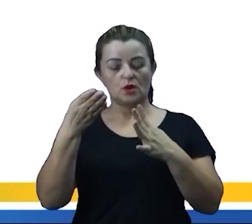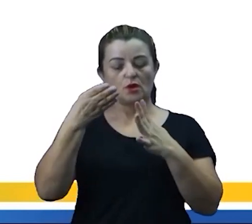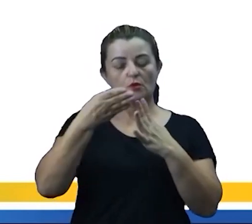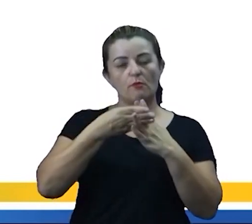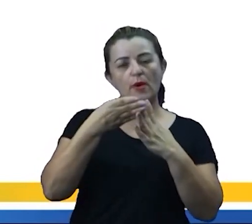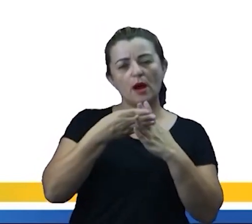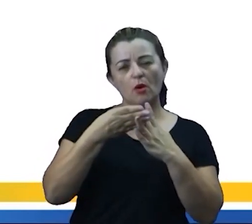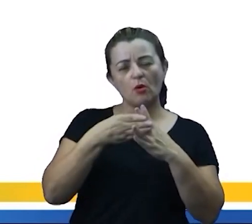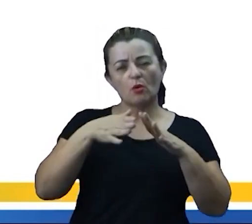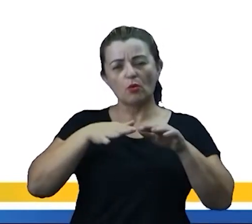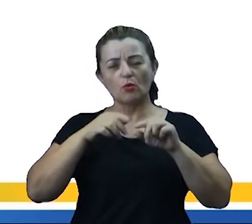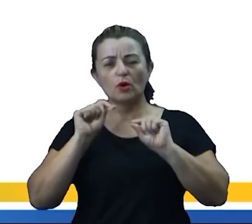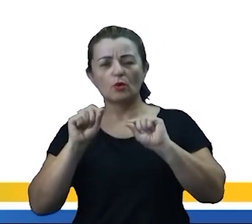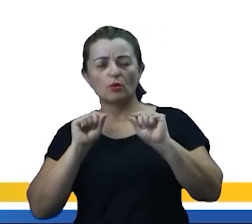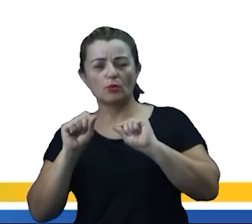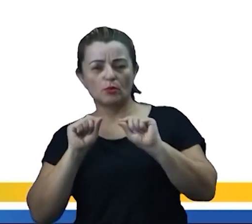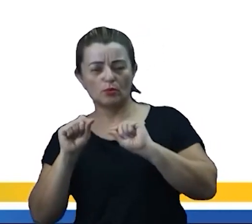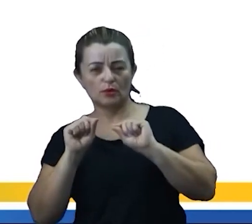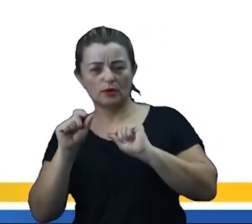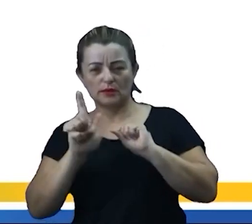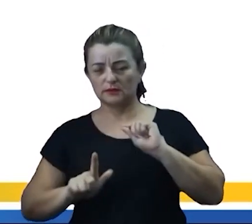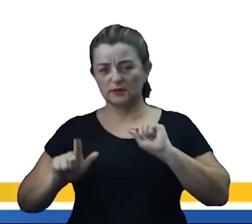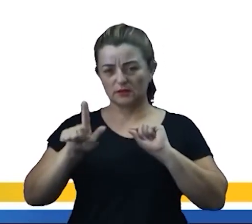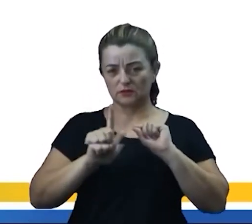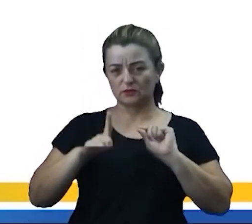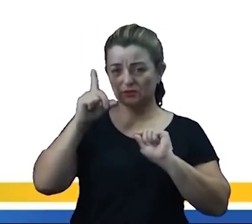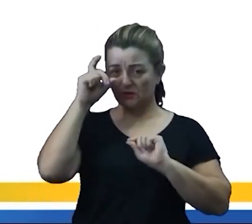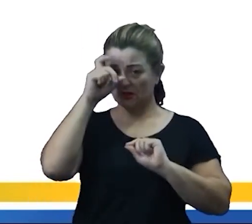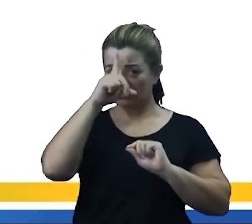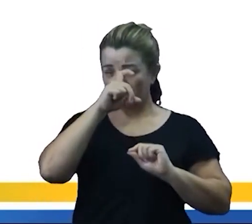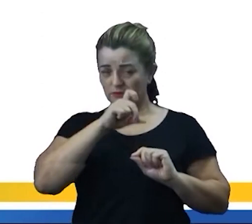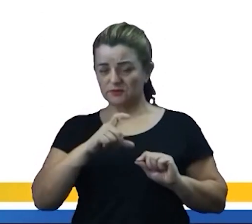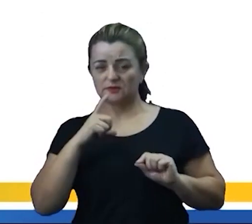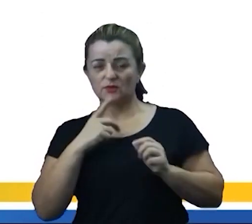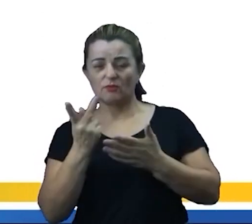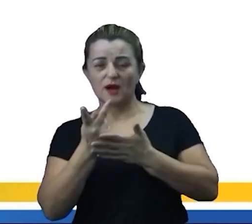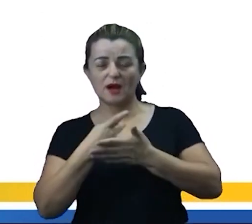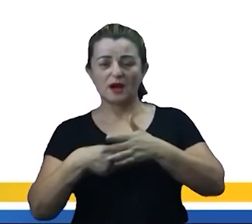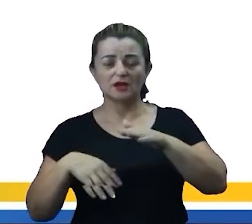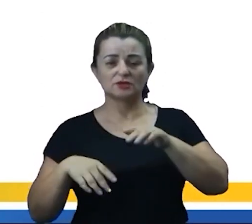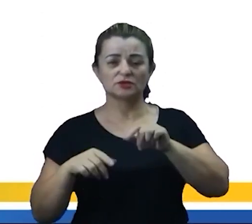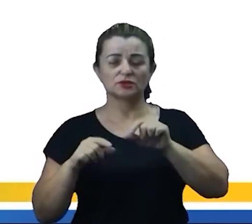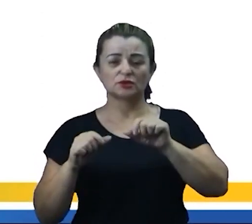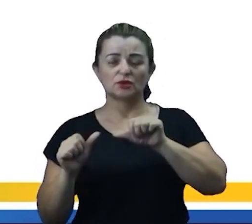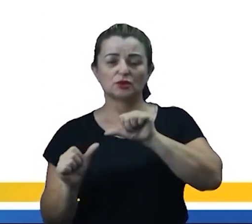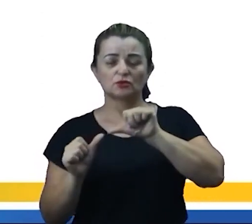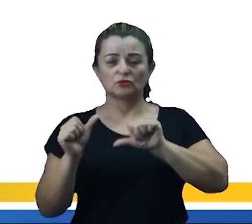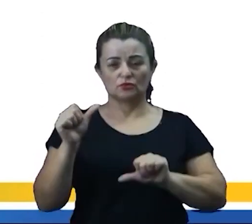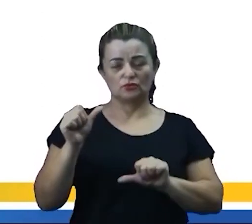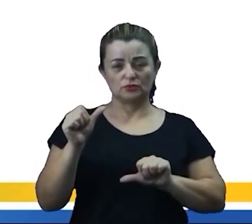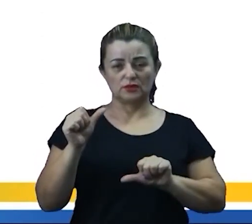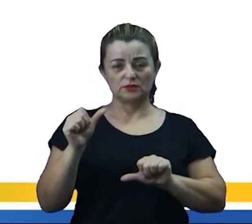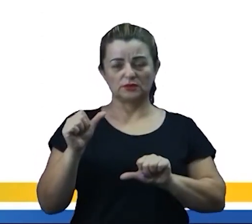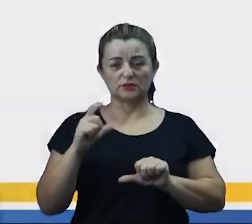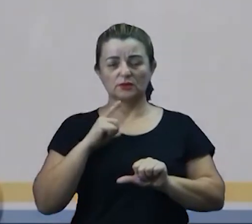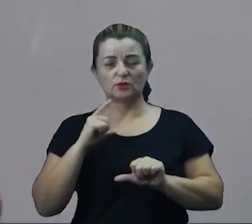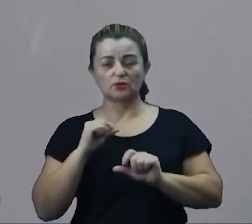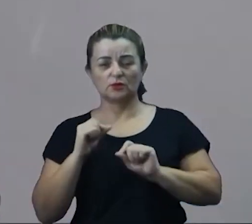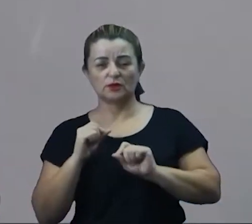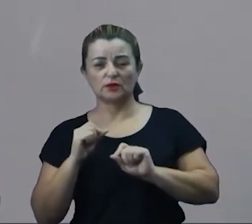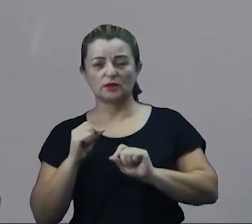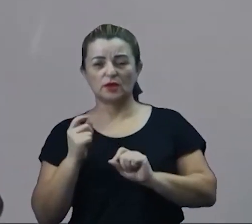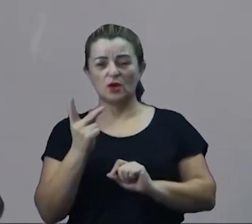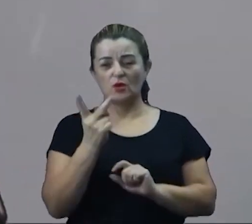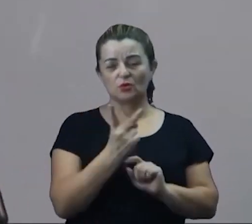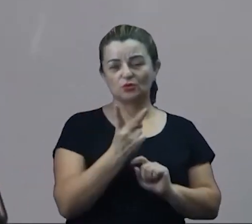movimento complexo, considerado como a arte dos contrastes, né? A arte dos 2 lados. Mas